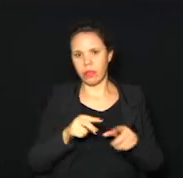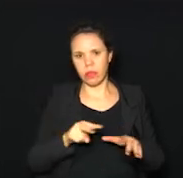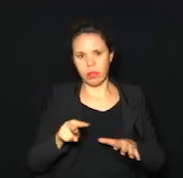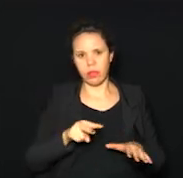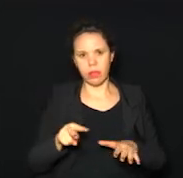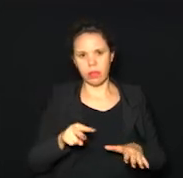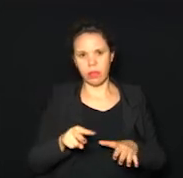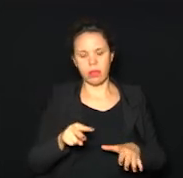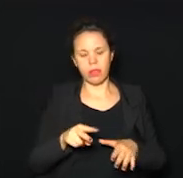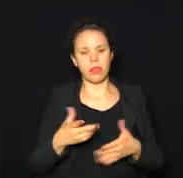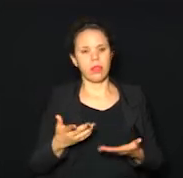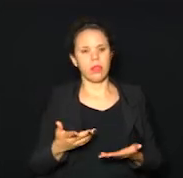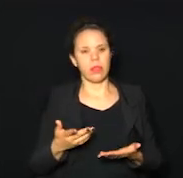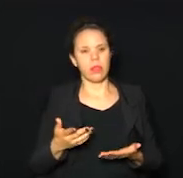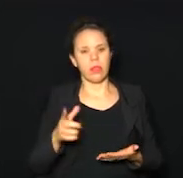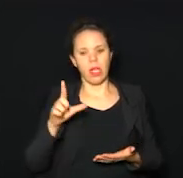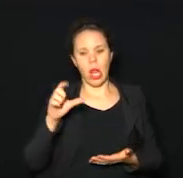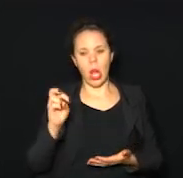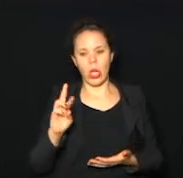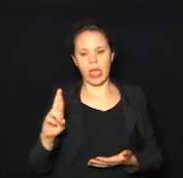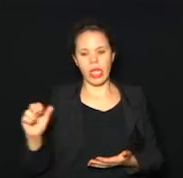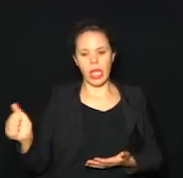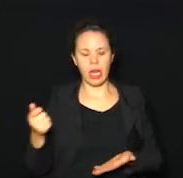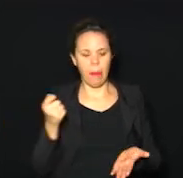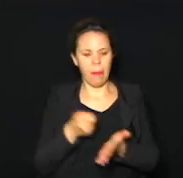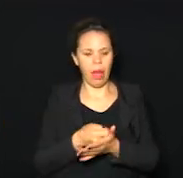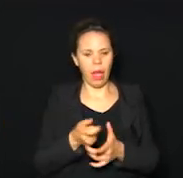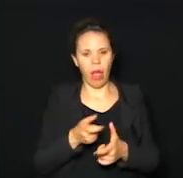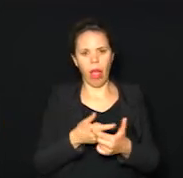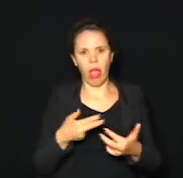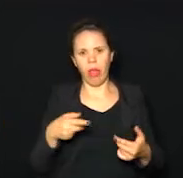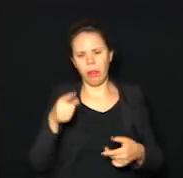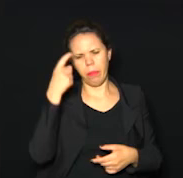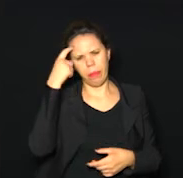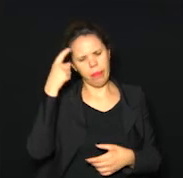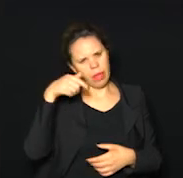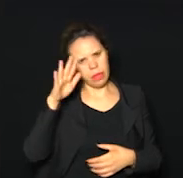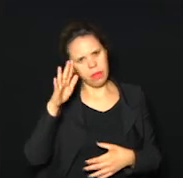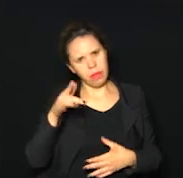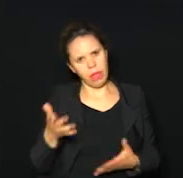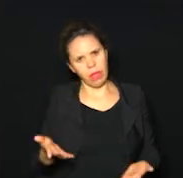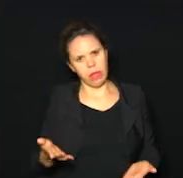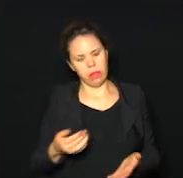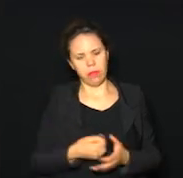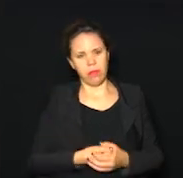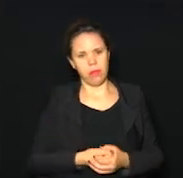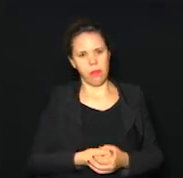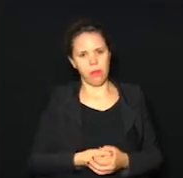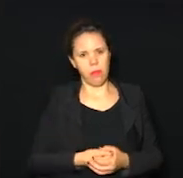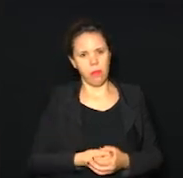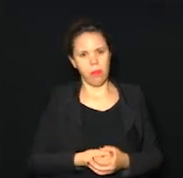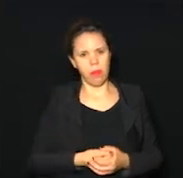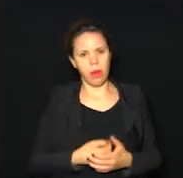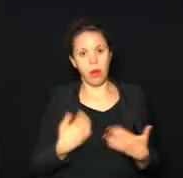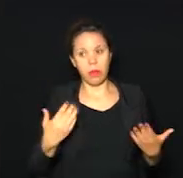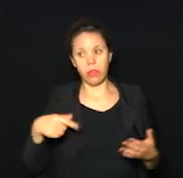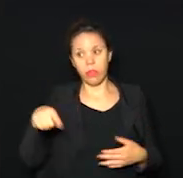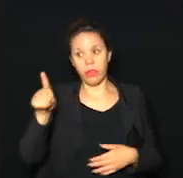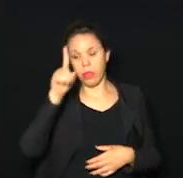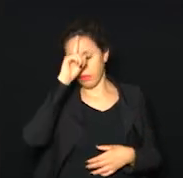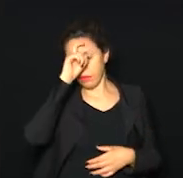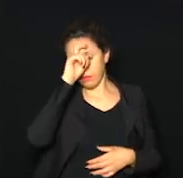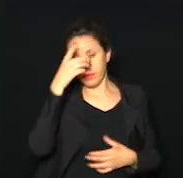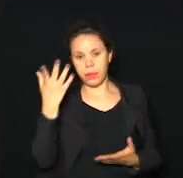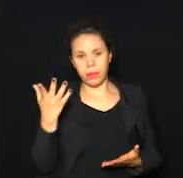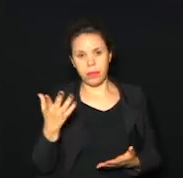na lotérica. Pense nisso assim, um pouco mais também, né? Quando a gente vai para o hospital